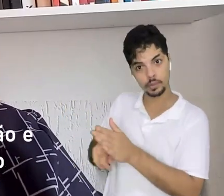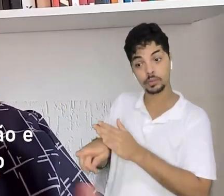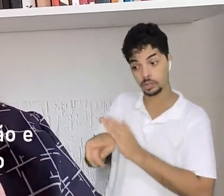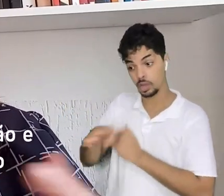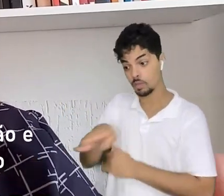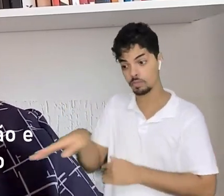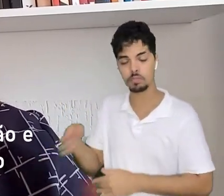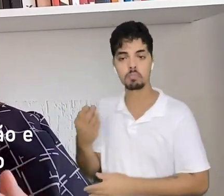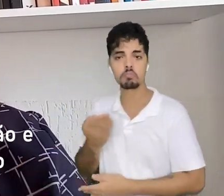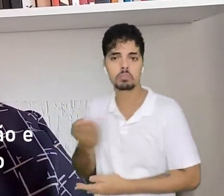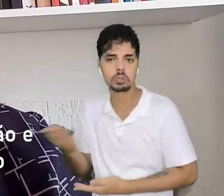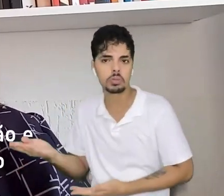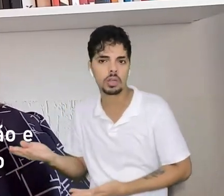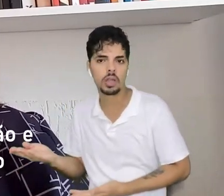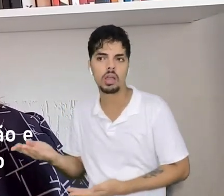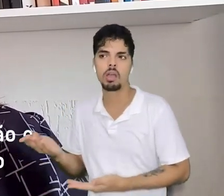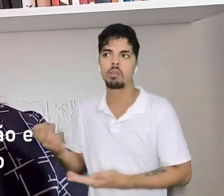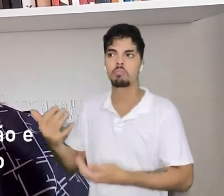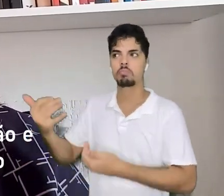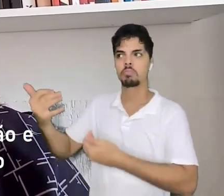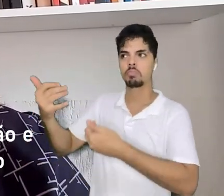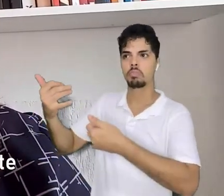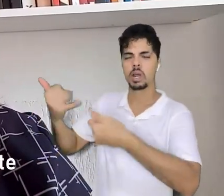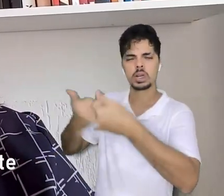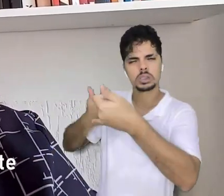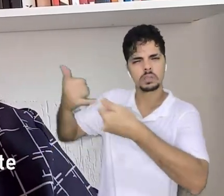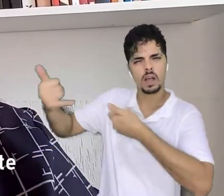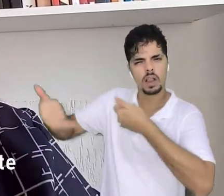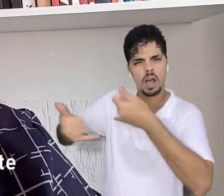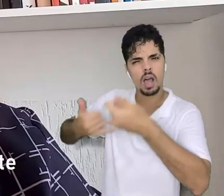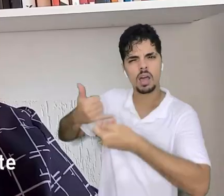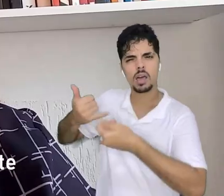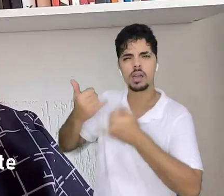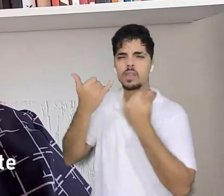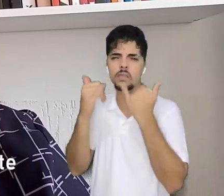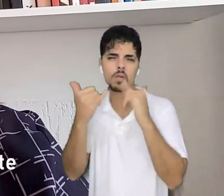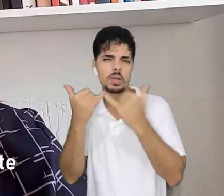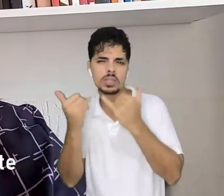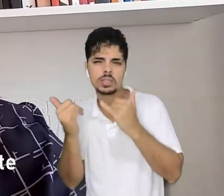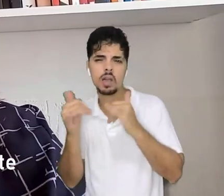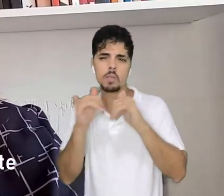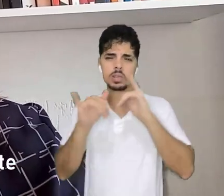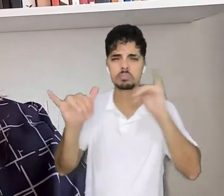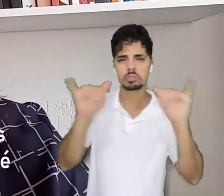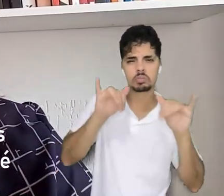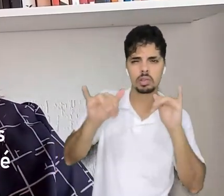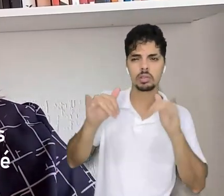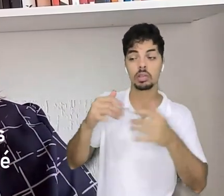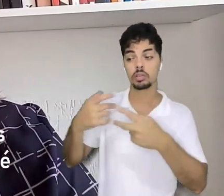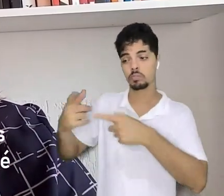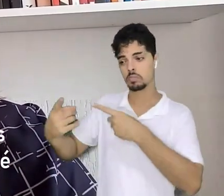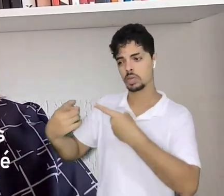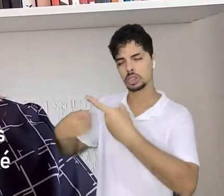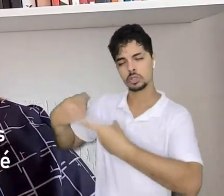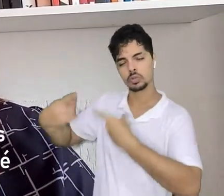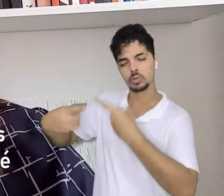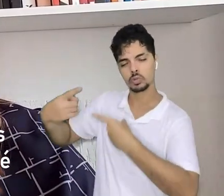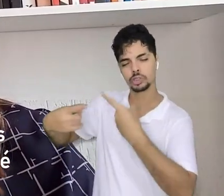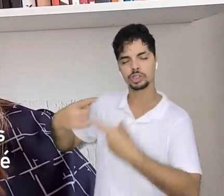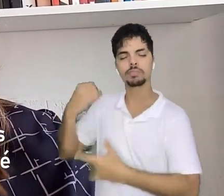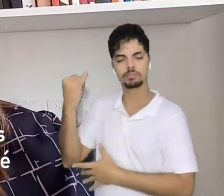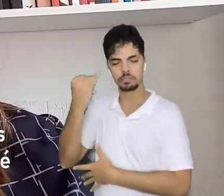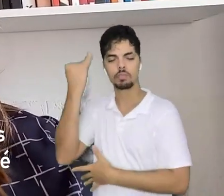essa discussão e fazer esse contraponto entre né passado e presente então por meio